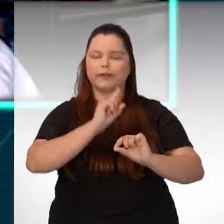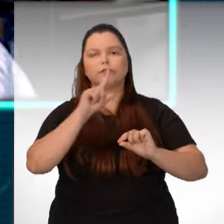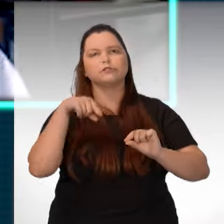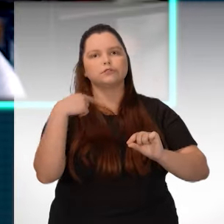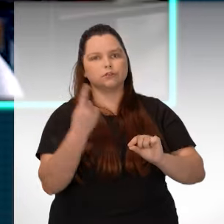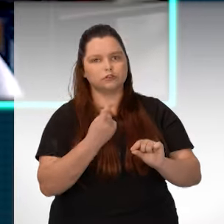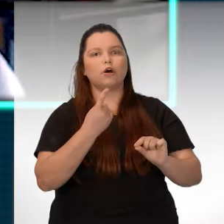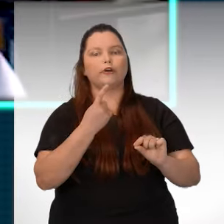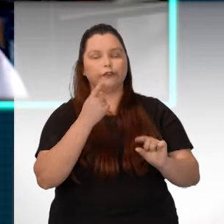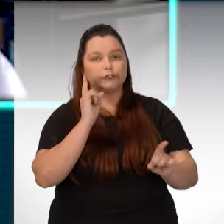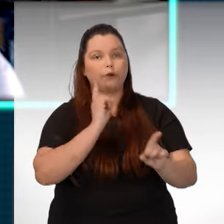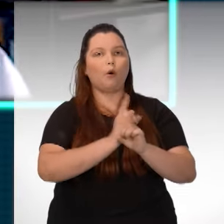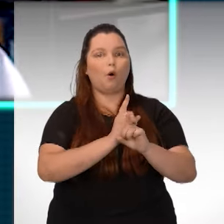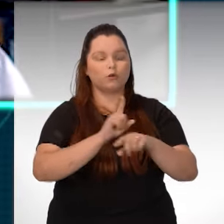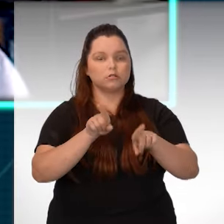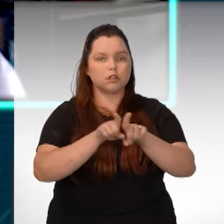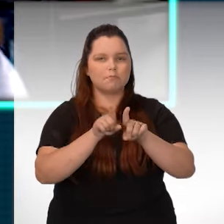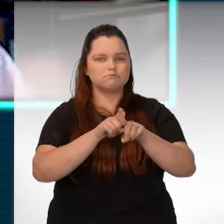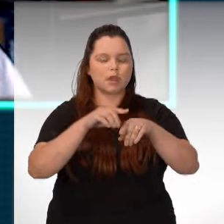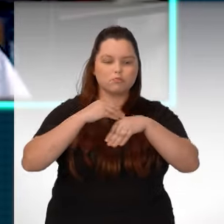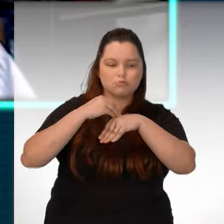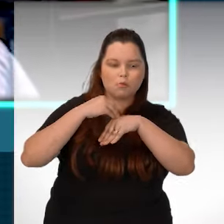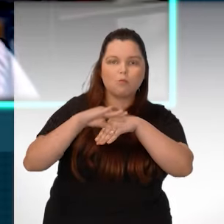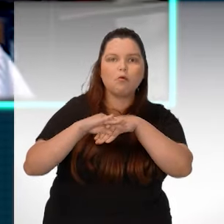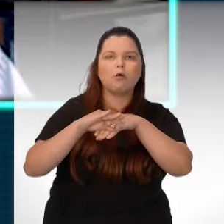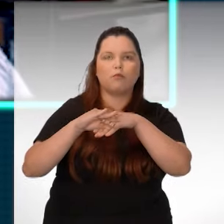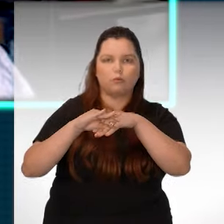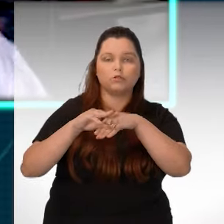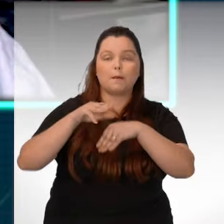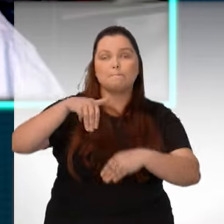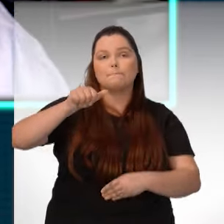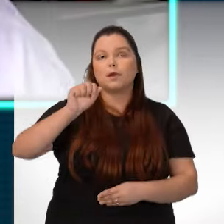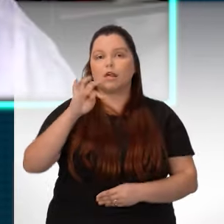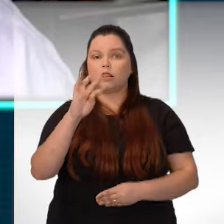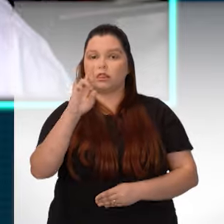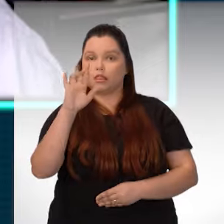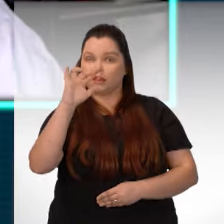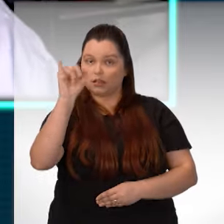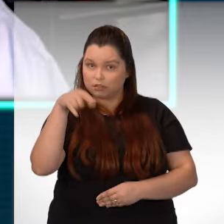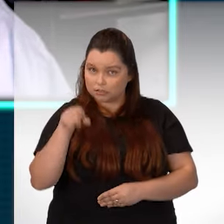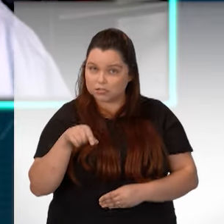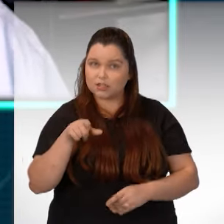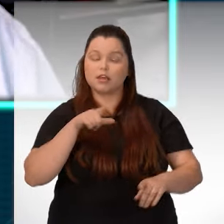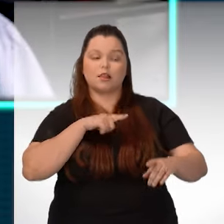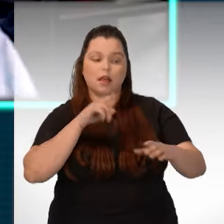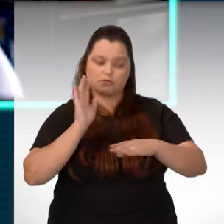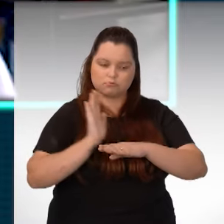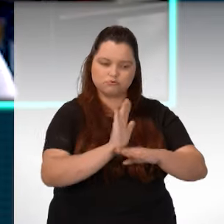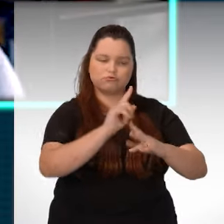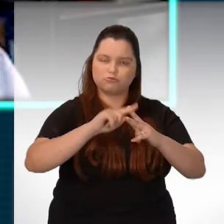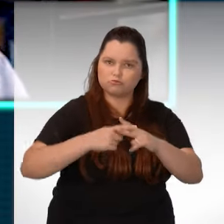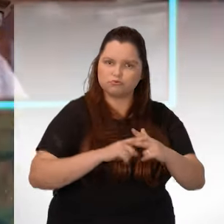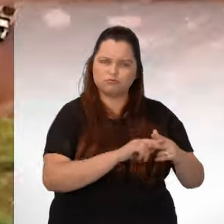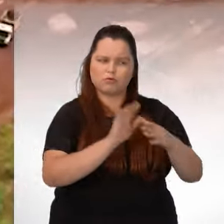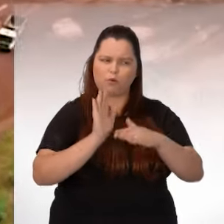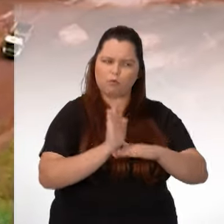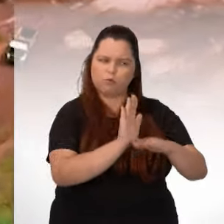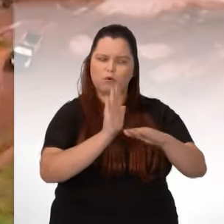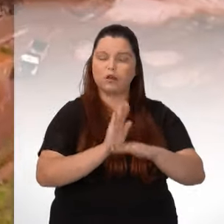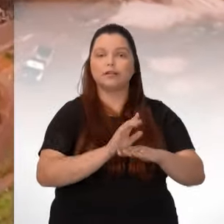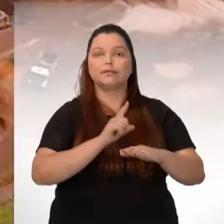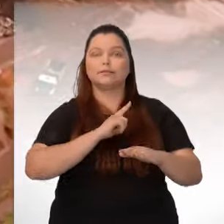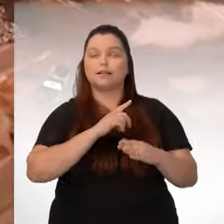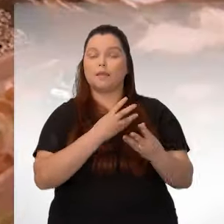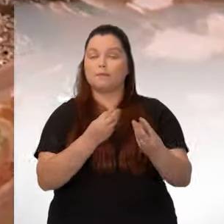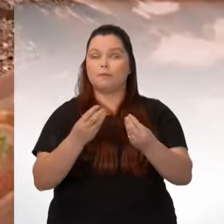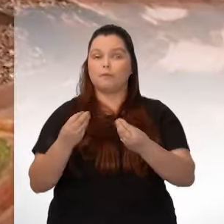define isso e constrói, propõe uma matriz de indenização. Matriz de reparação, né? Então, tem uma série de estudos, tem um